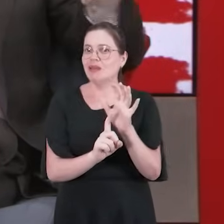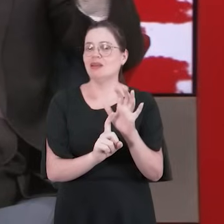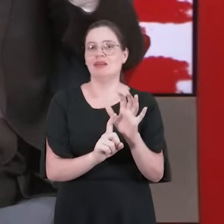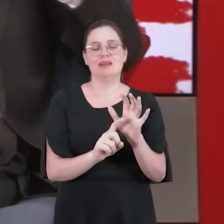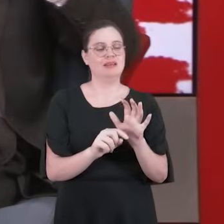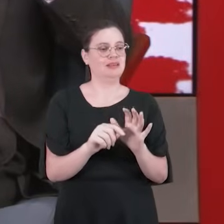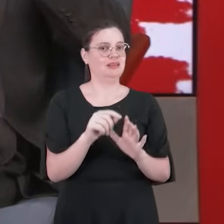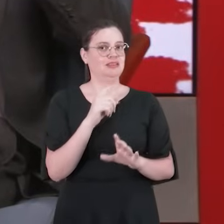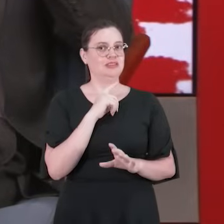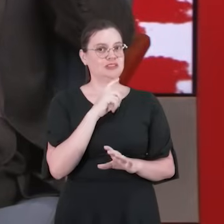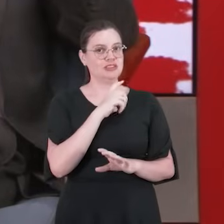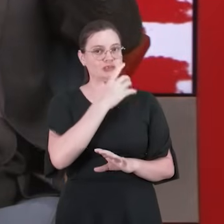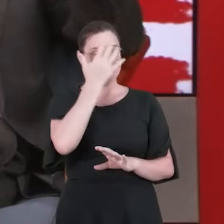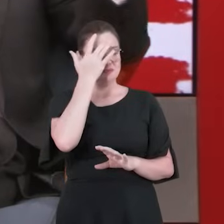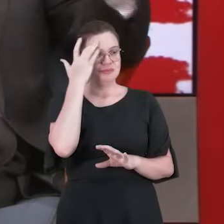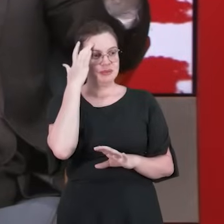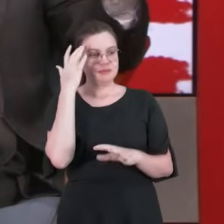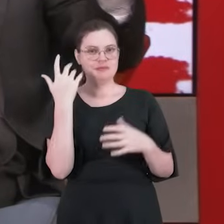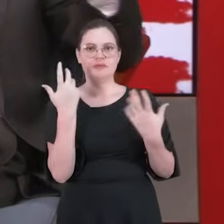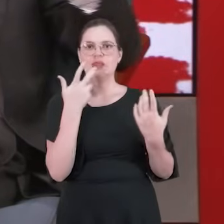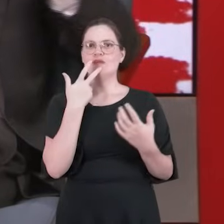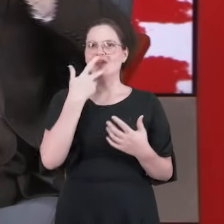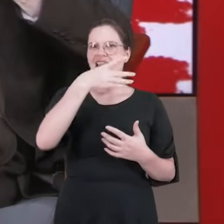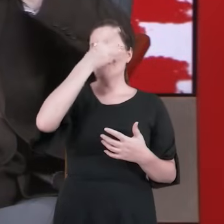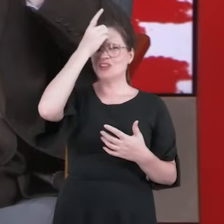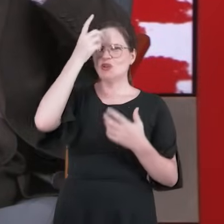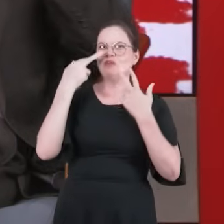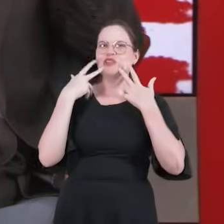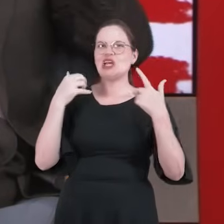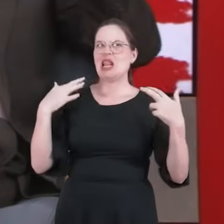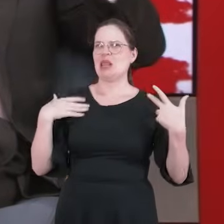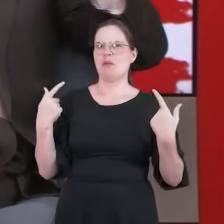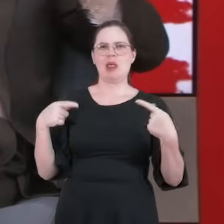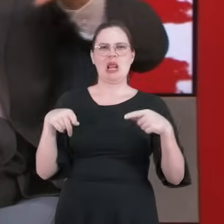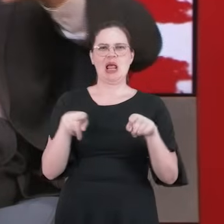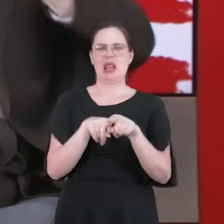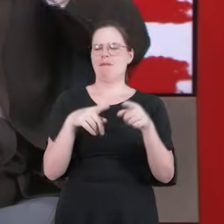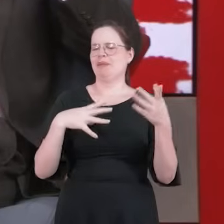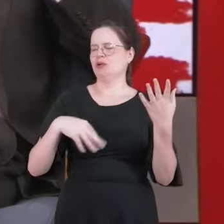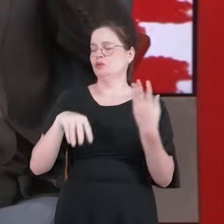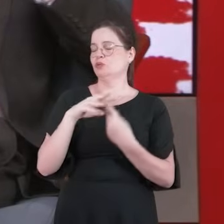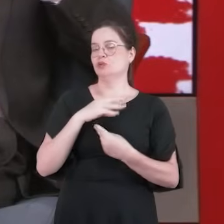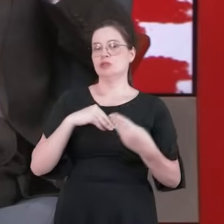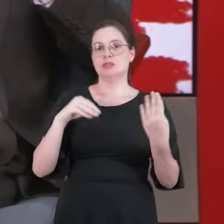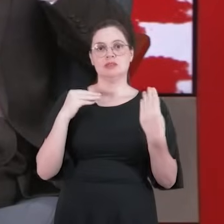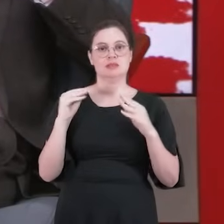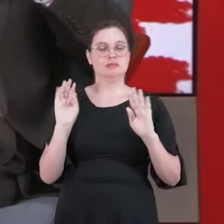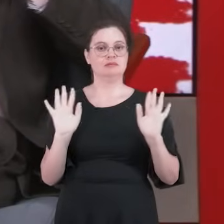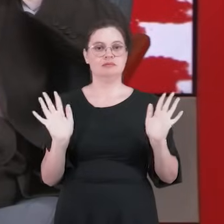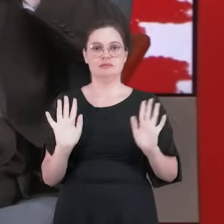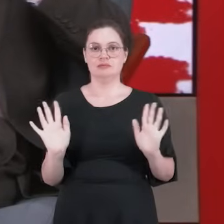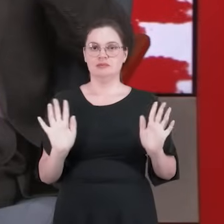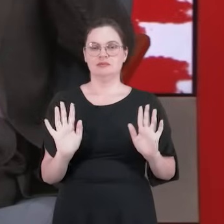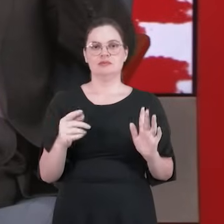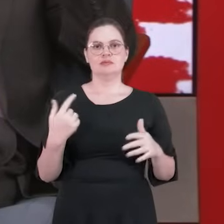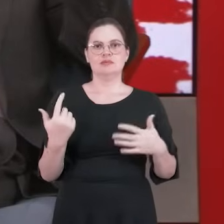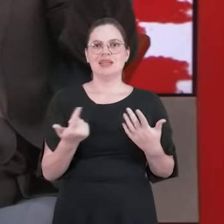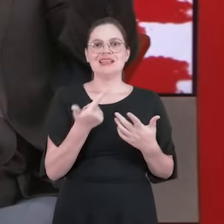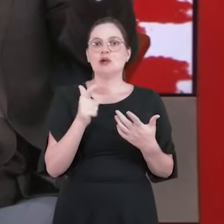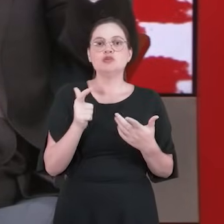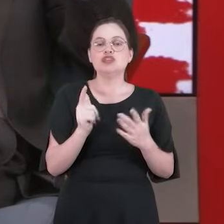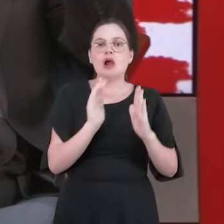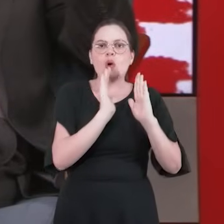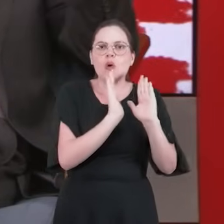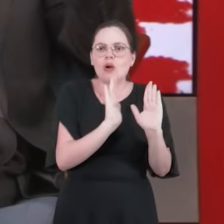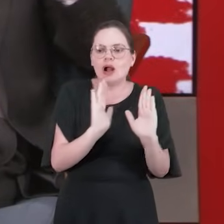esterilização, as pessoas falavam dons ao mesmo tempo, mas era uma coisa assim, uma falta de